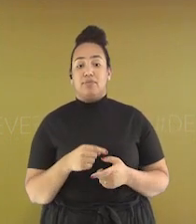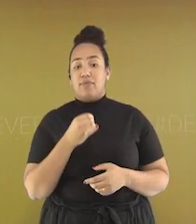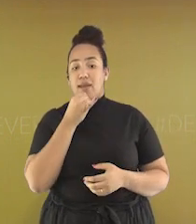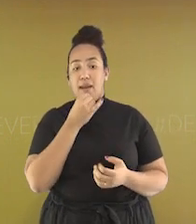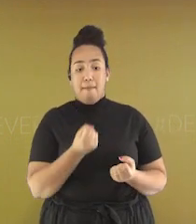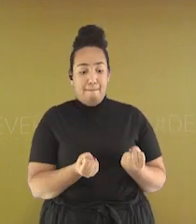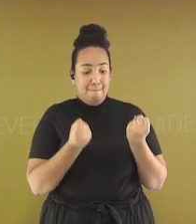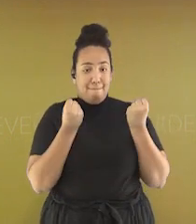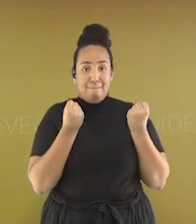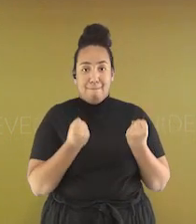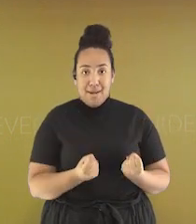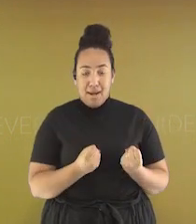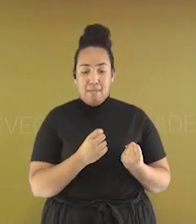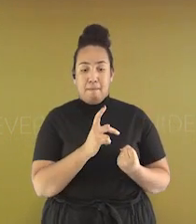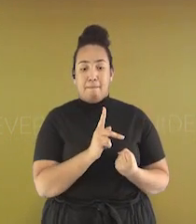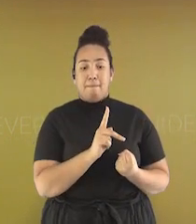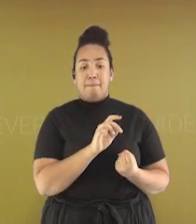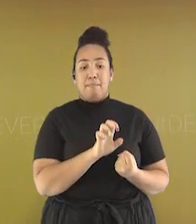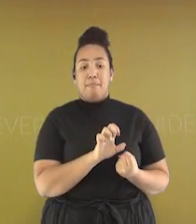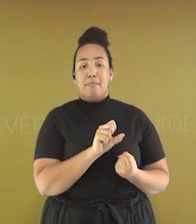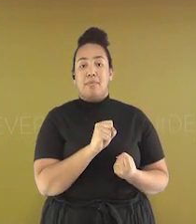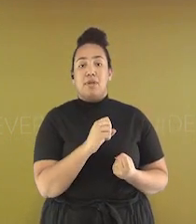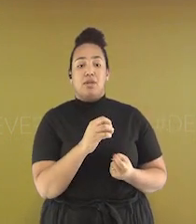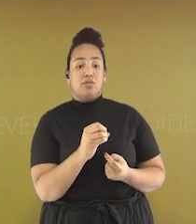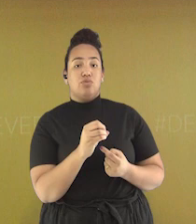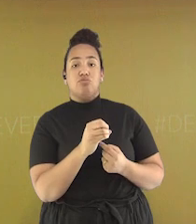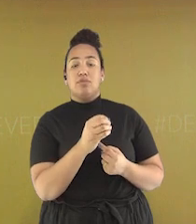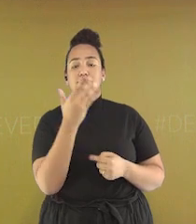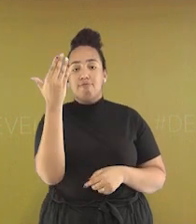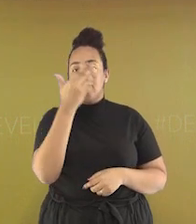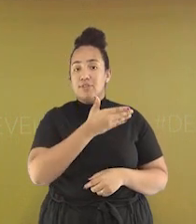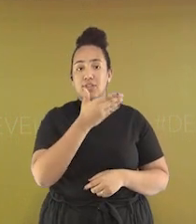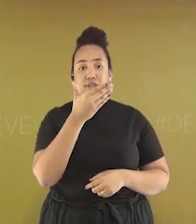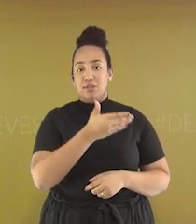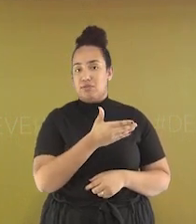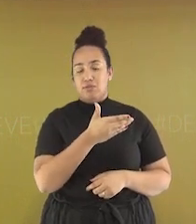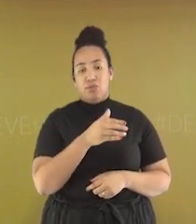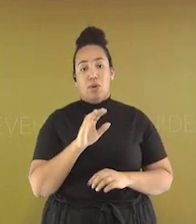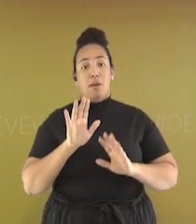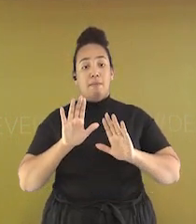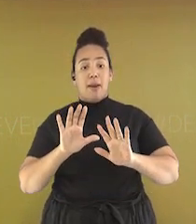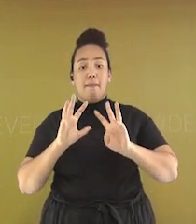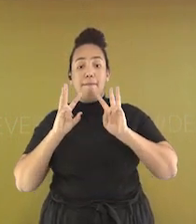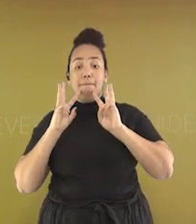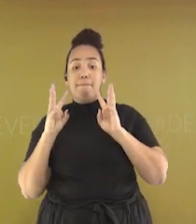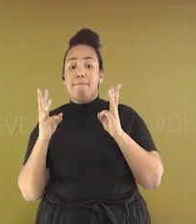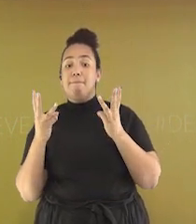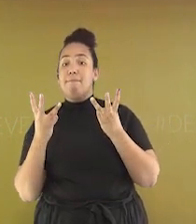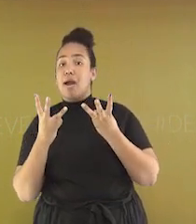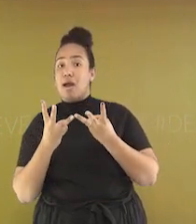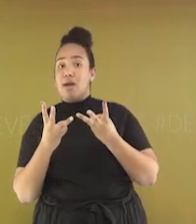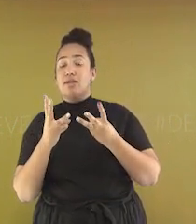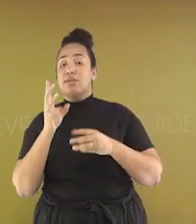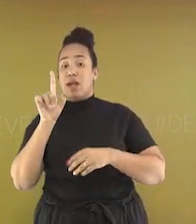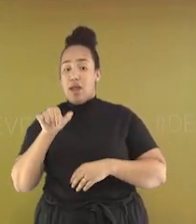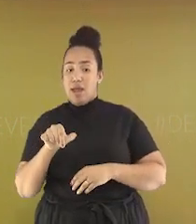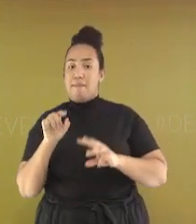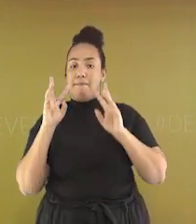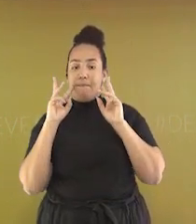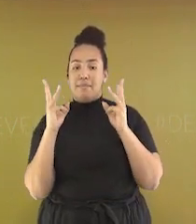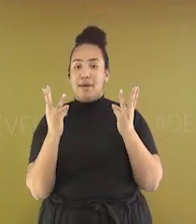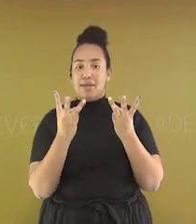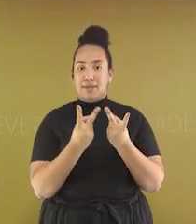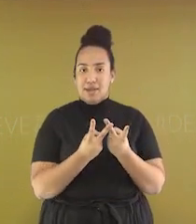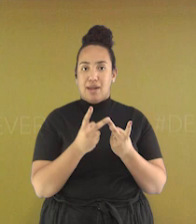é uma força invisível que atrai os corpos para a superfície da Terra. E a massa? A massa